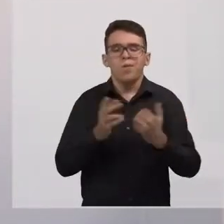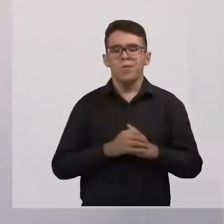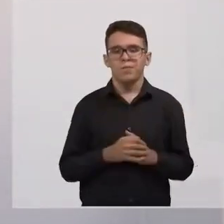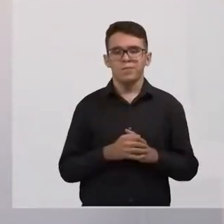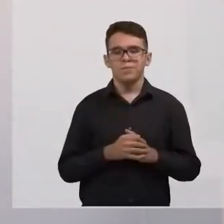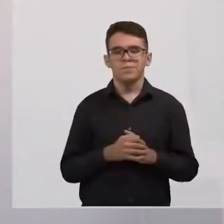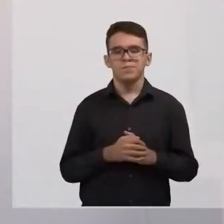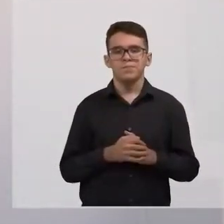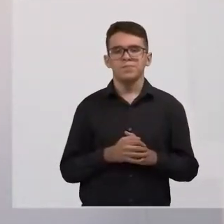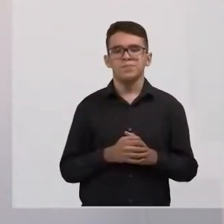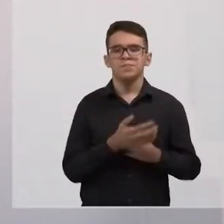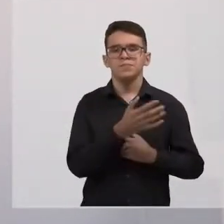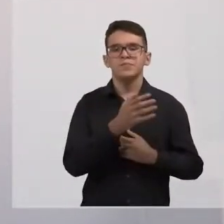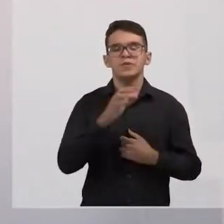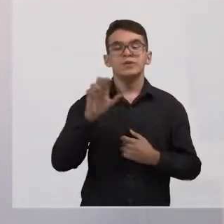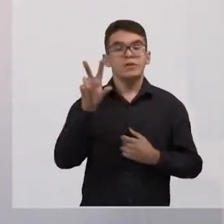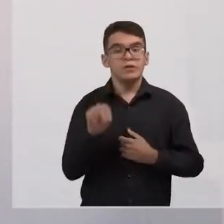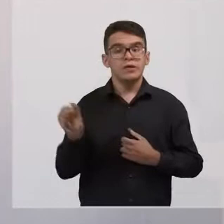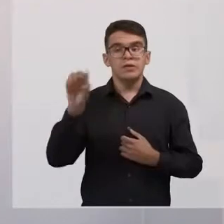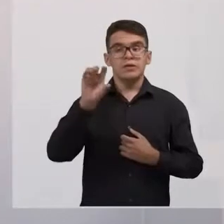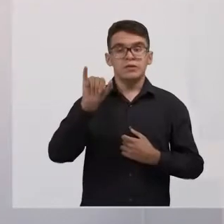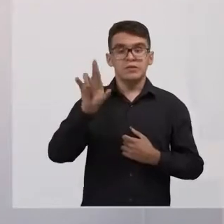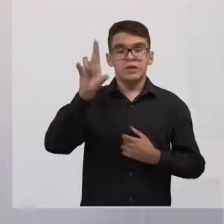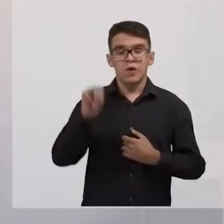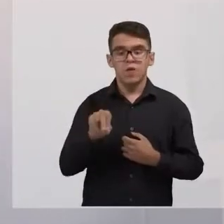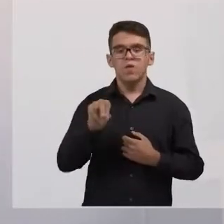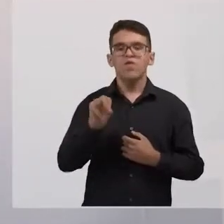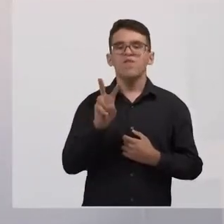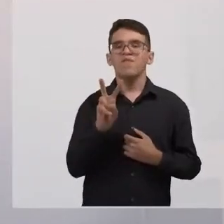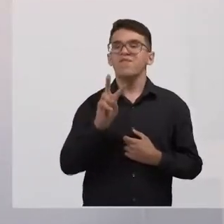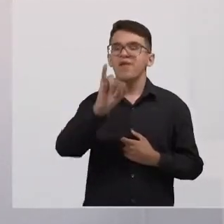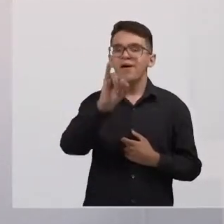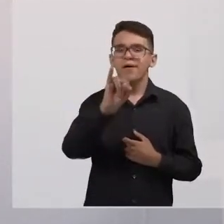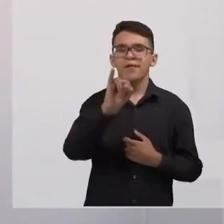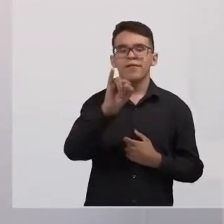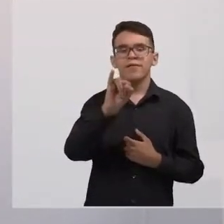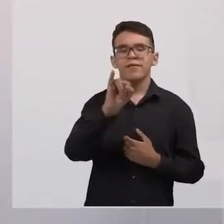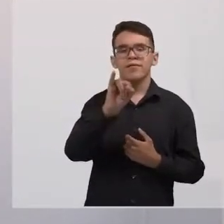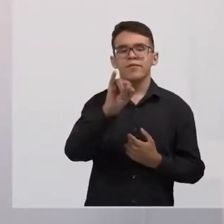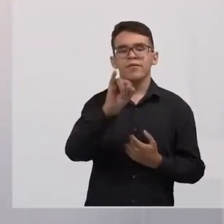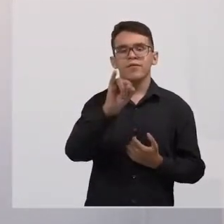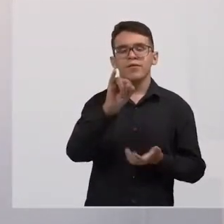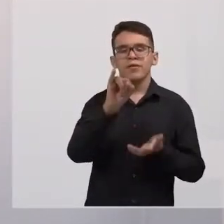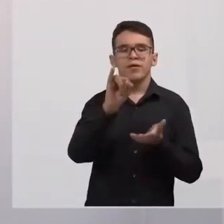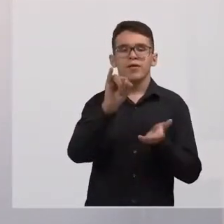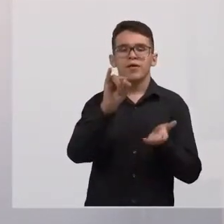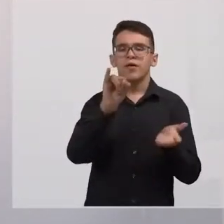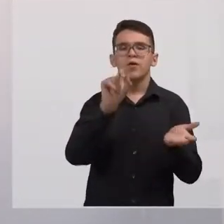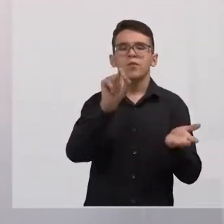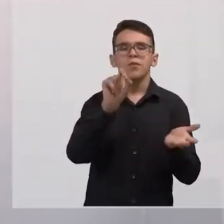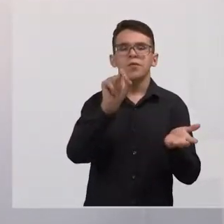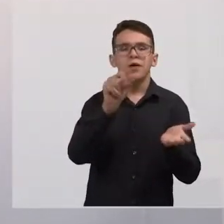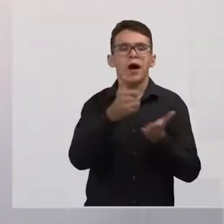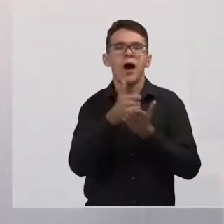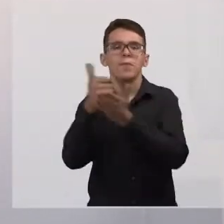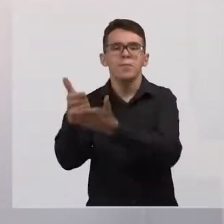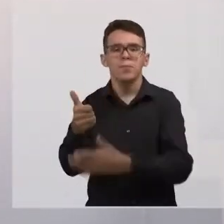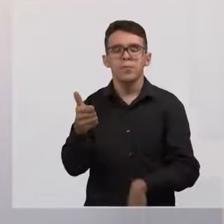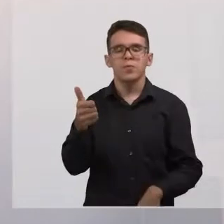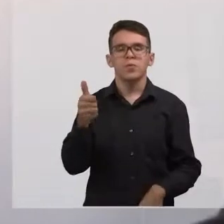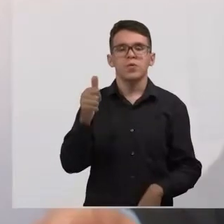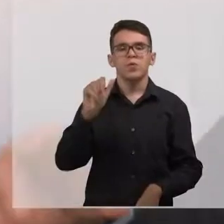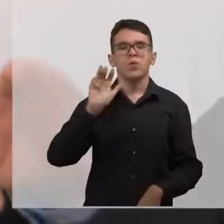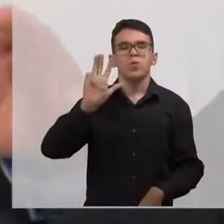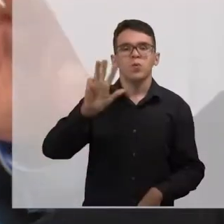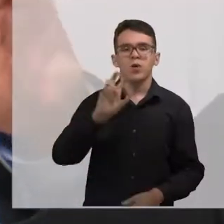se o Ciro ainda vai prestar condolências ao Lula na prisão.